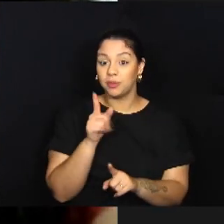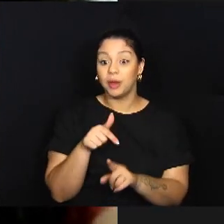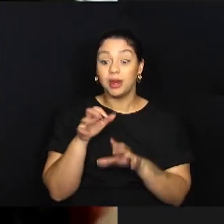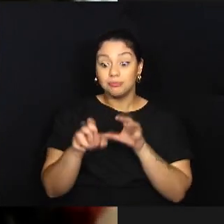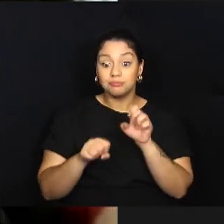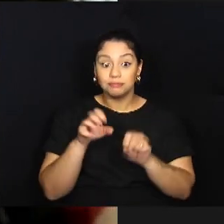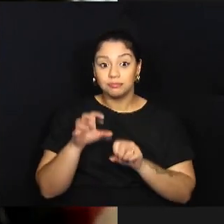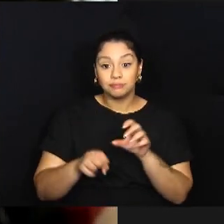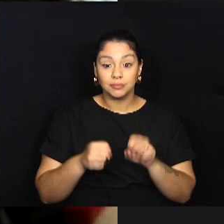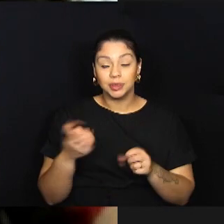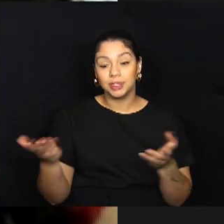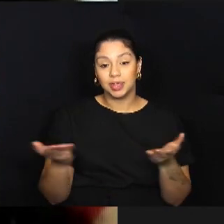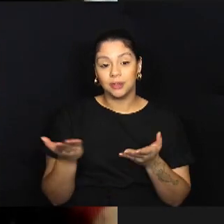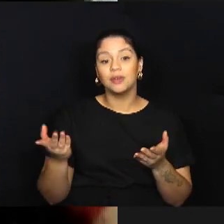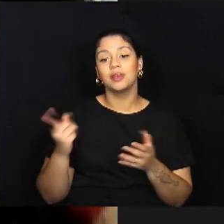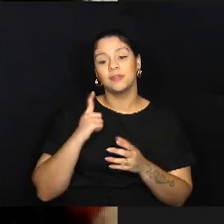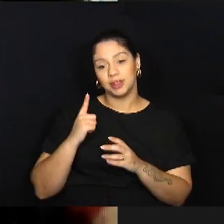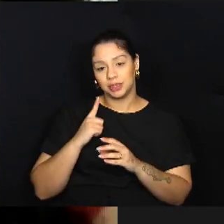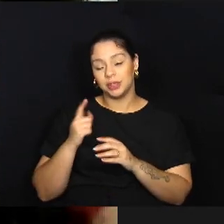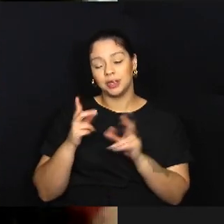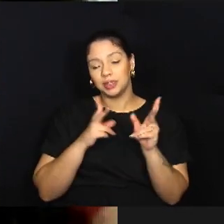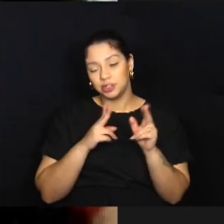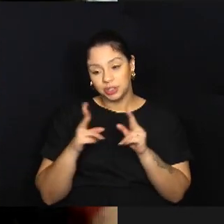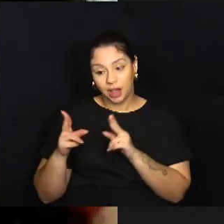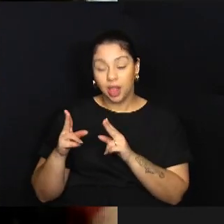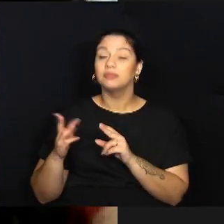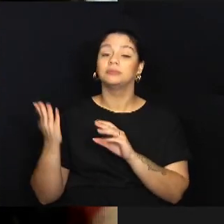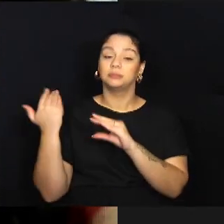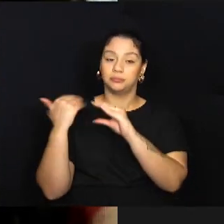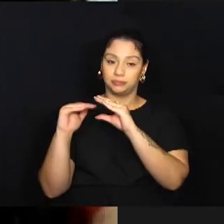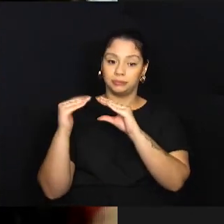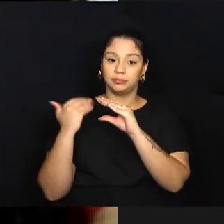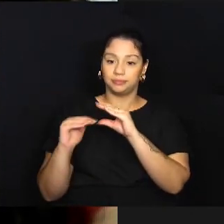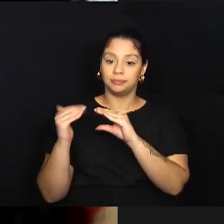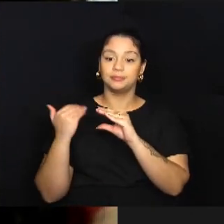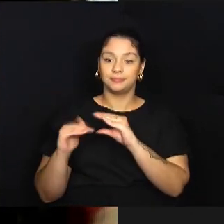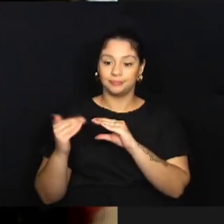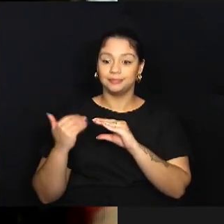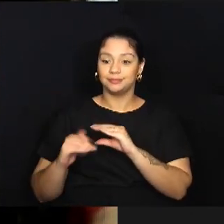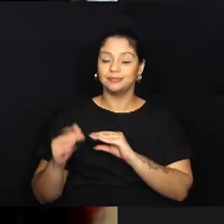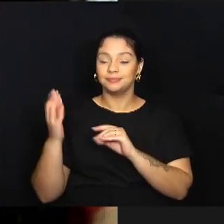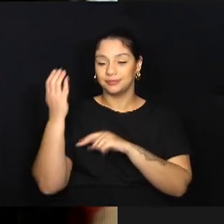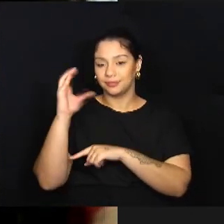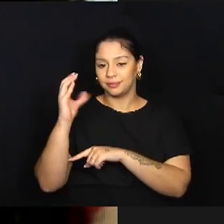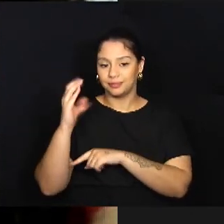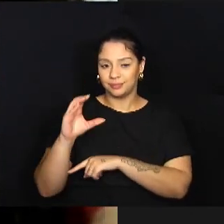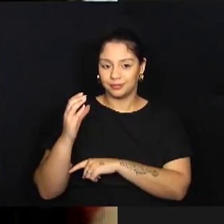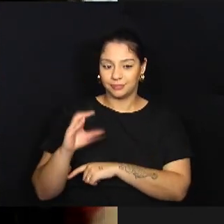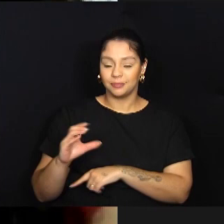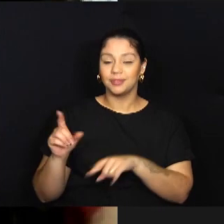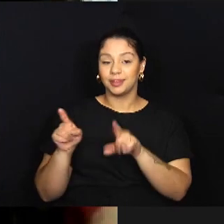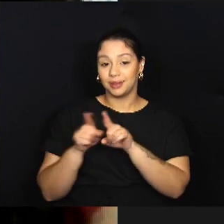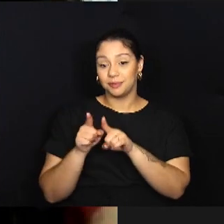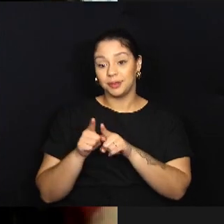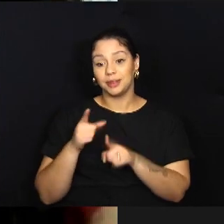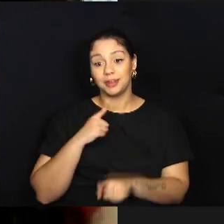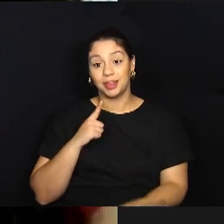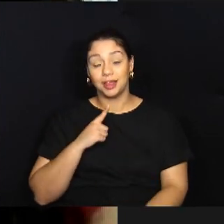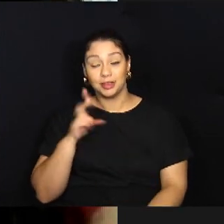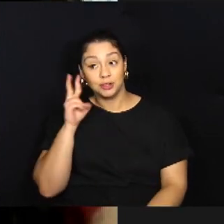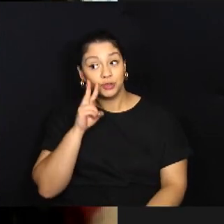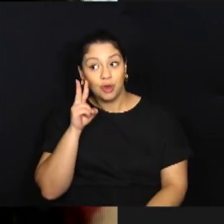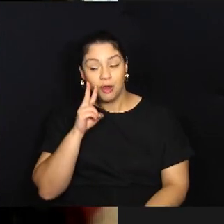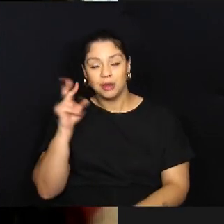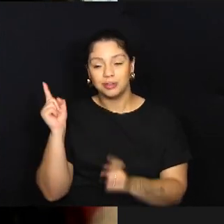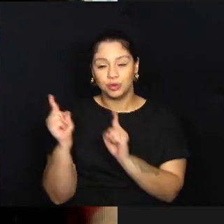e publicá-lo tanto nas redes sociais, para as pessoas poderem ver drops, né, pequenas histórias. Vamos